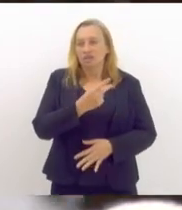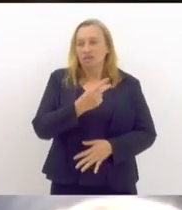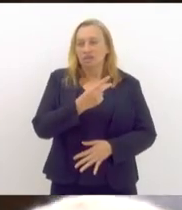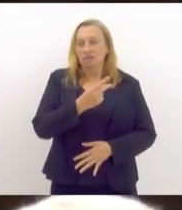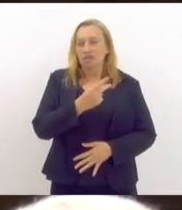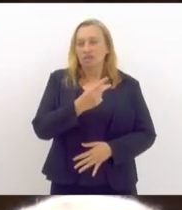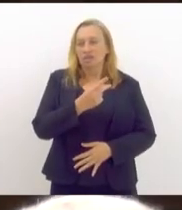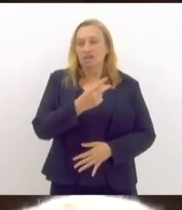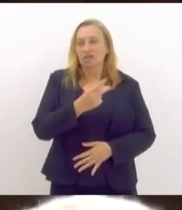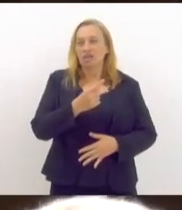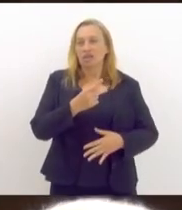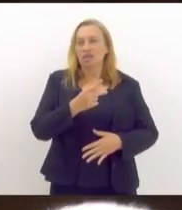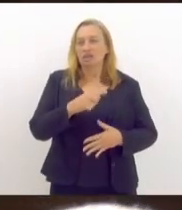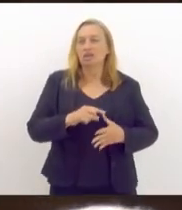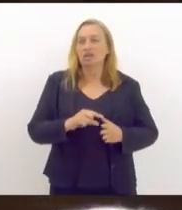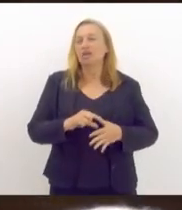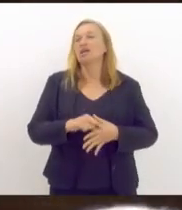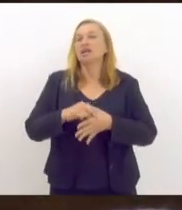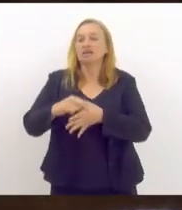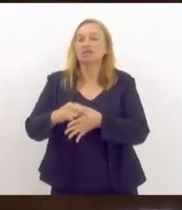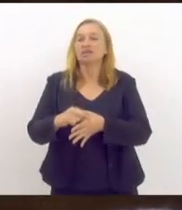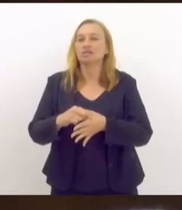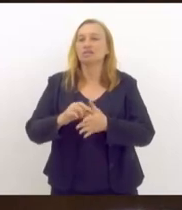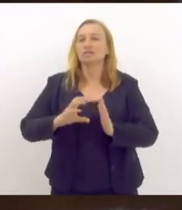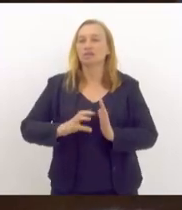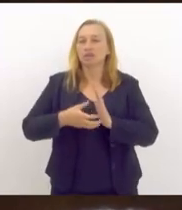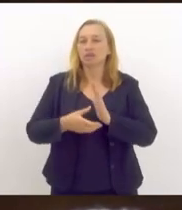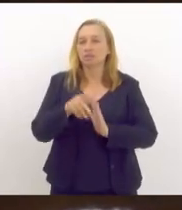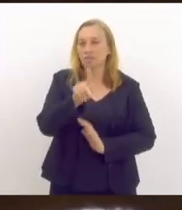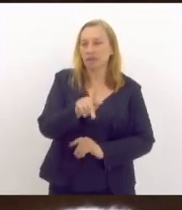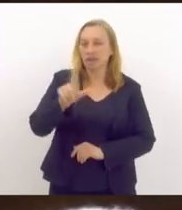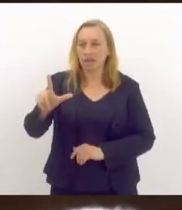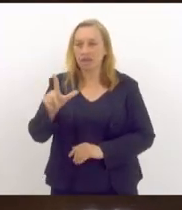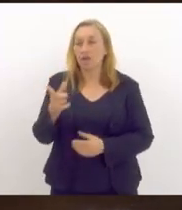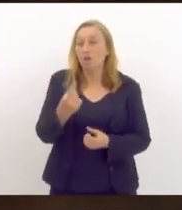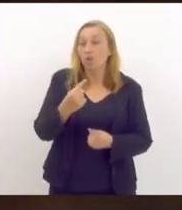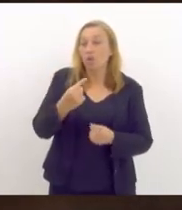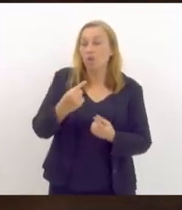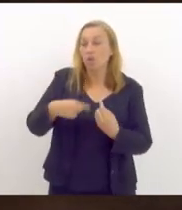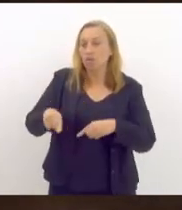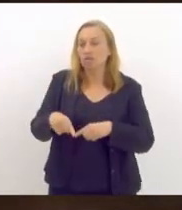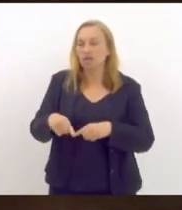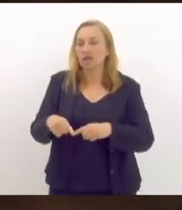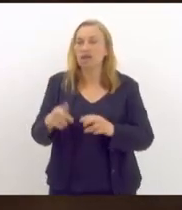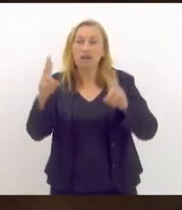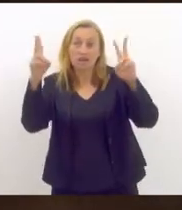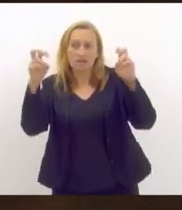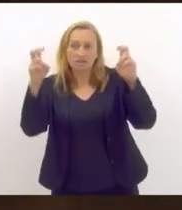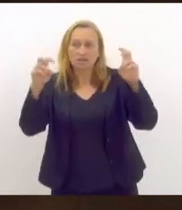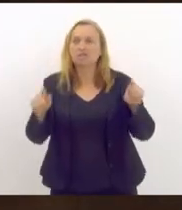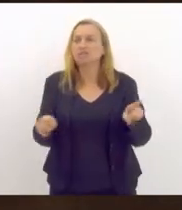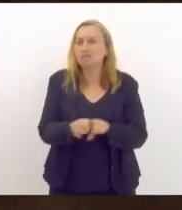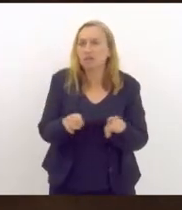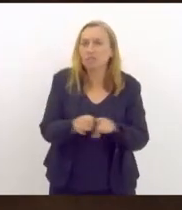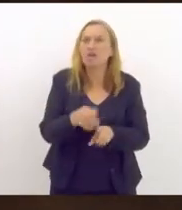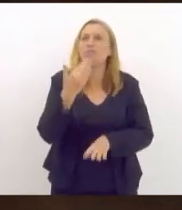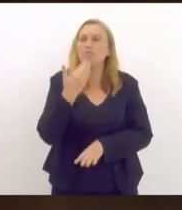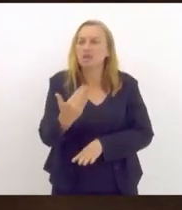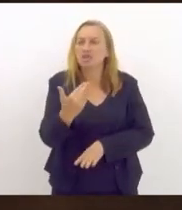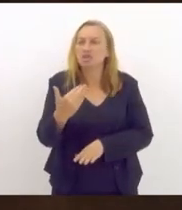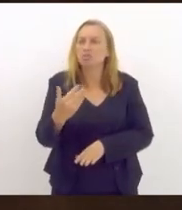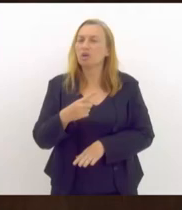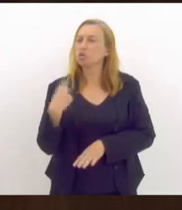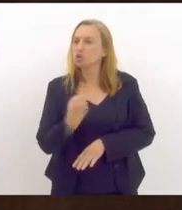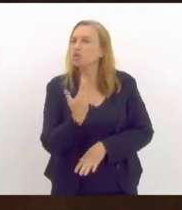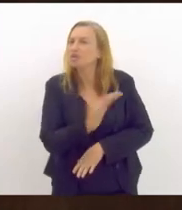pl eu quero aqui encaminhar a votação contrária a essa matéria quero aqui inclusive pedir para os